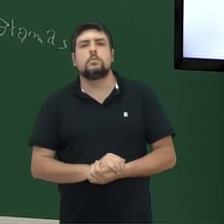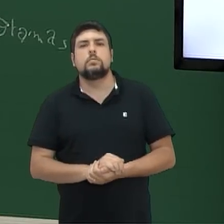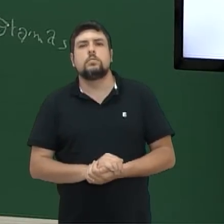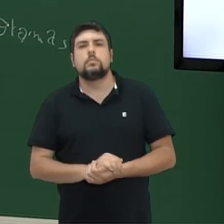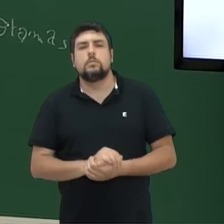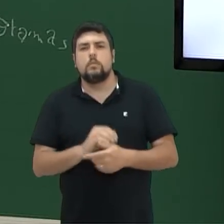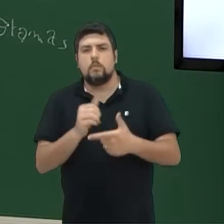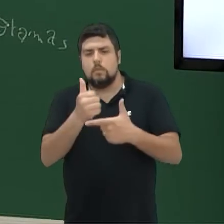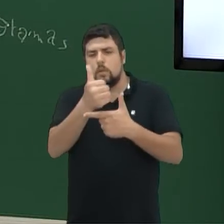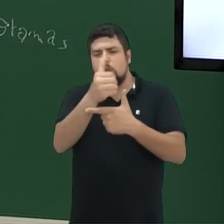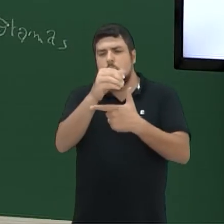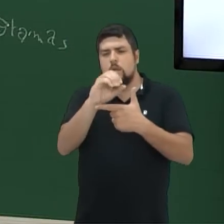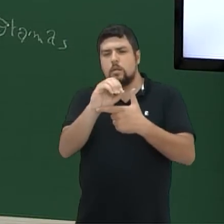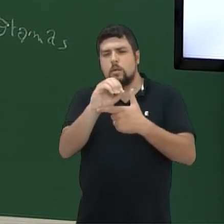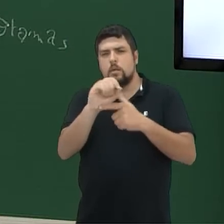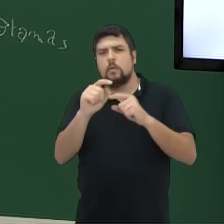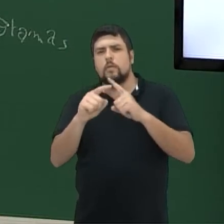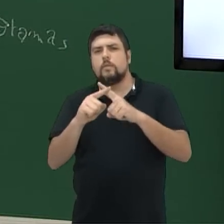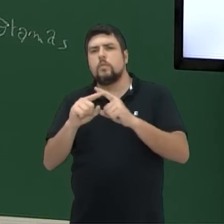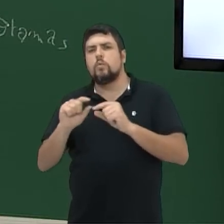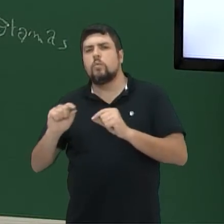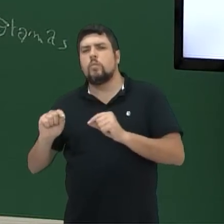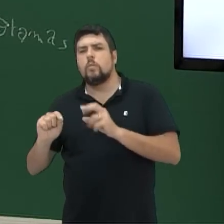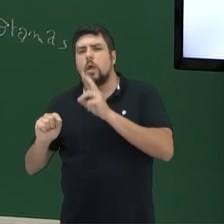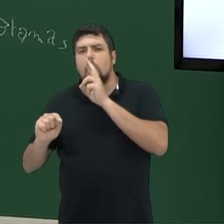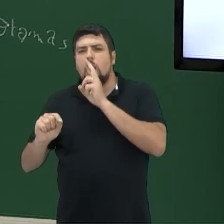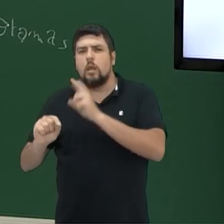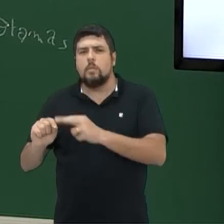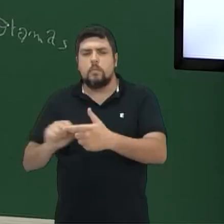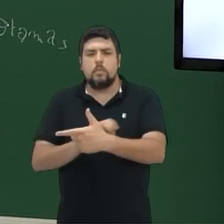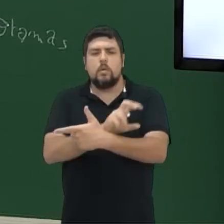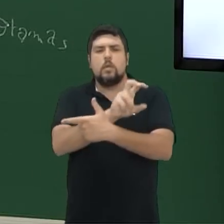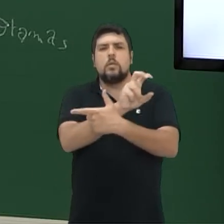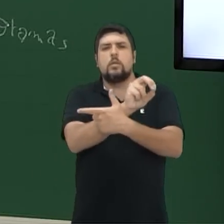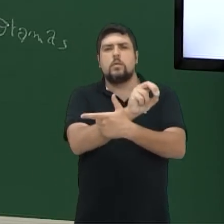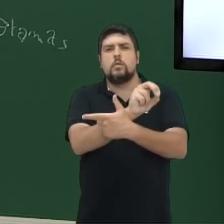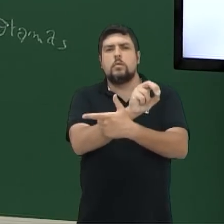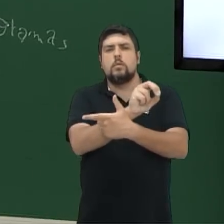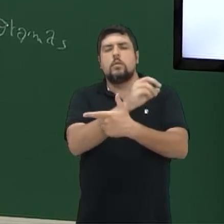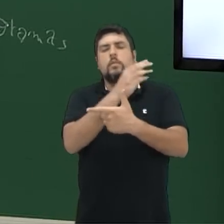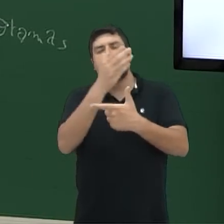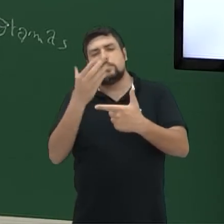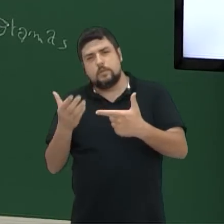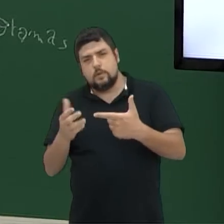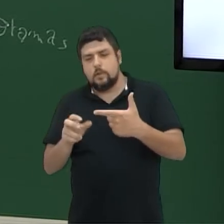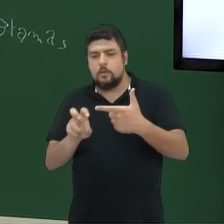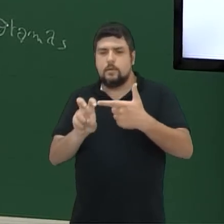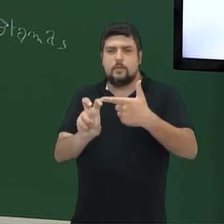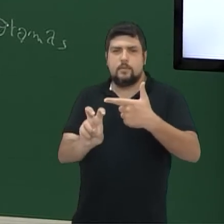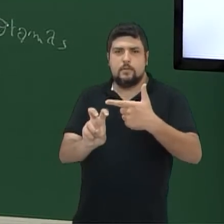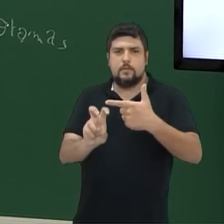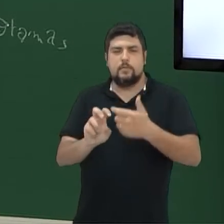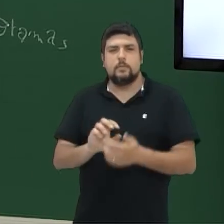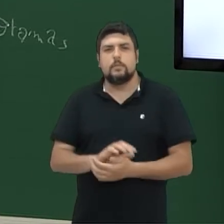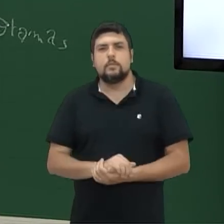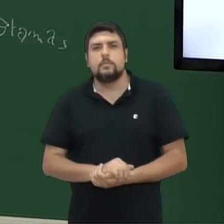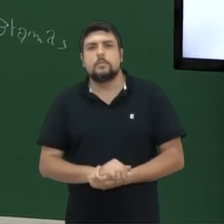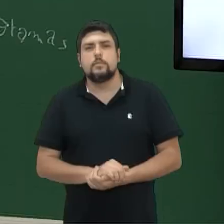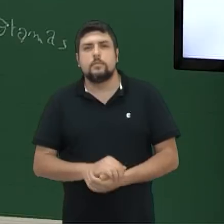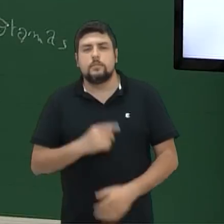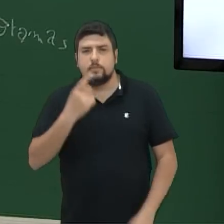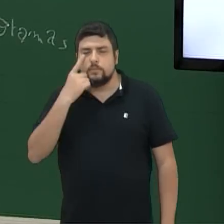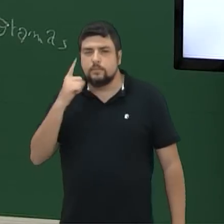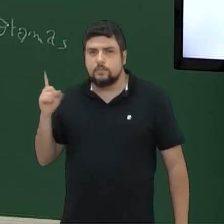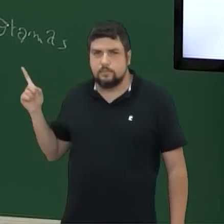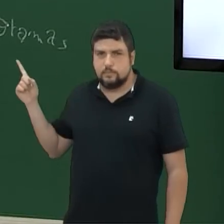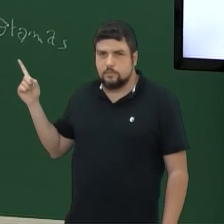mais próximo de 50? Ora, esse daqui a gente não precisa nem de tabuada. 10 vezes 5. 10 vezes